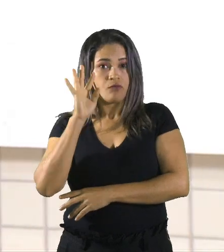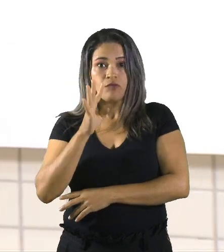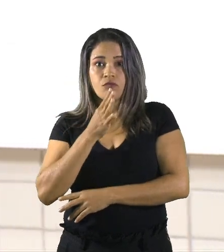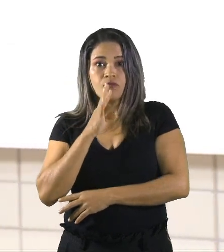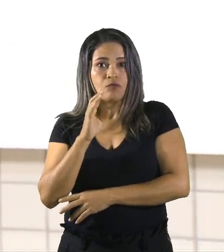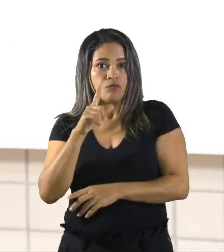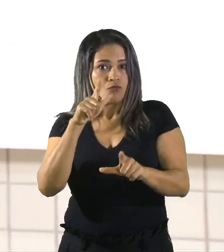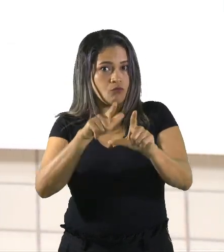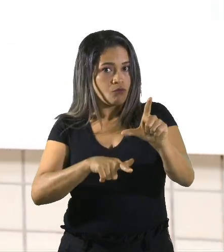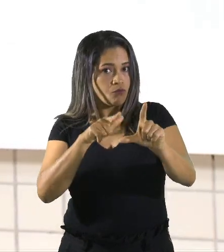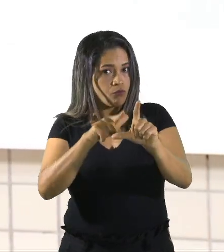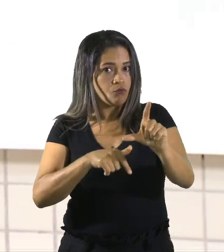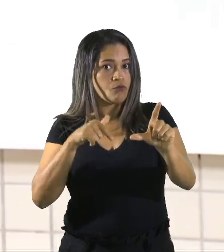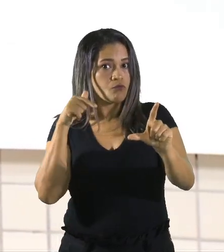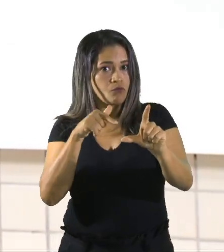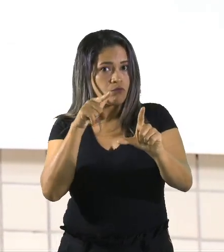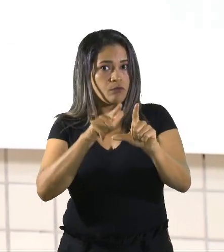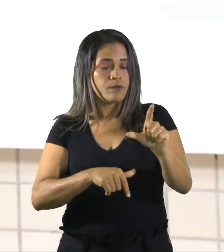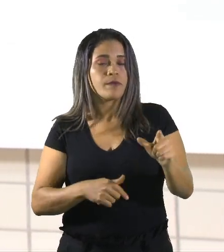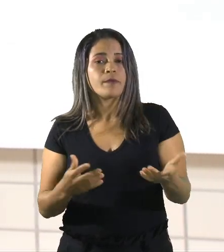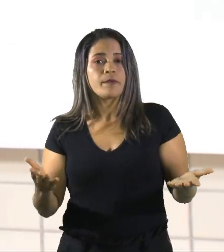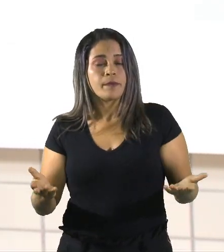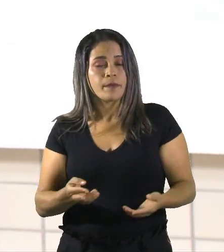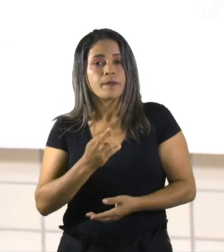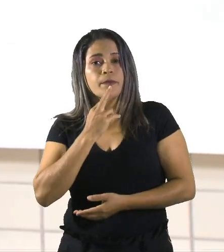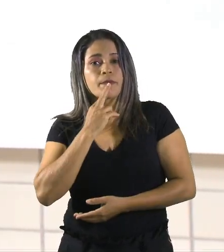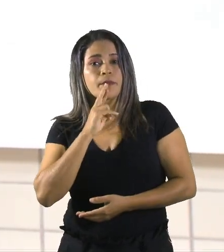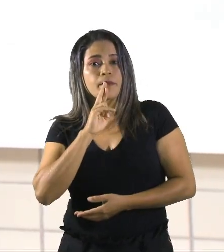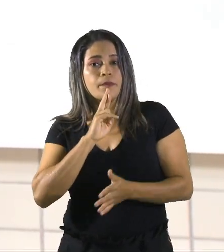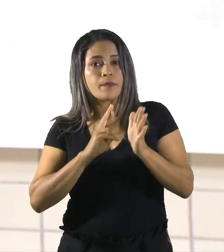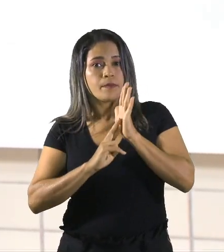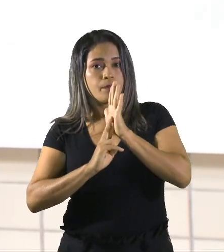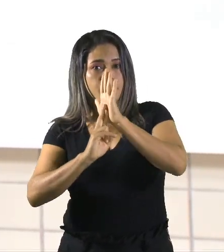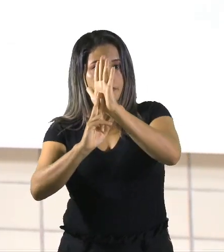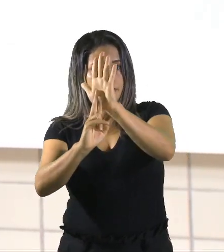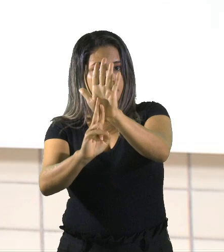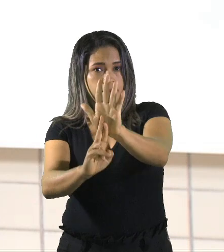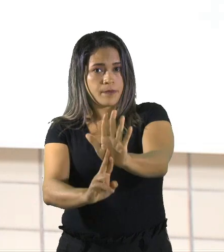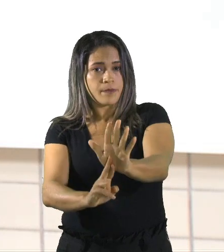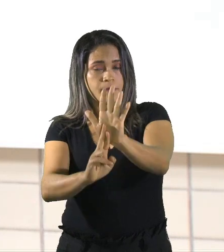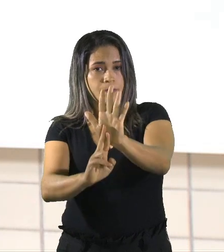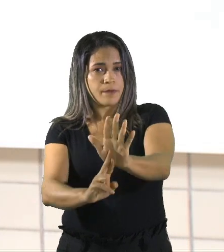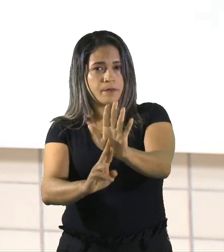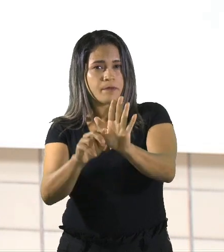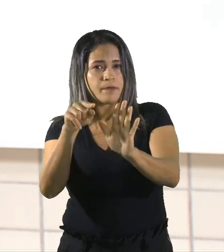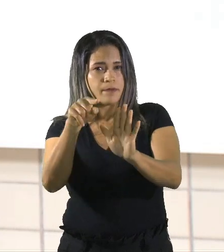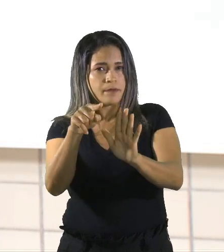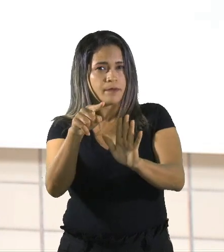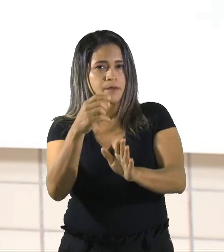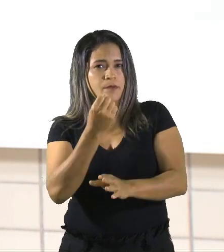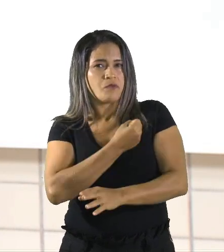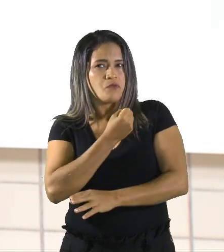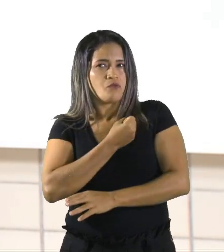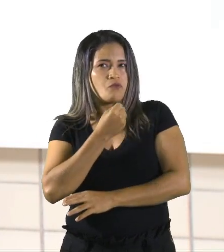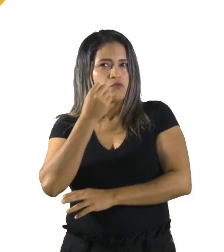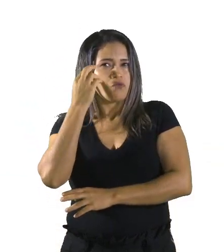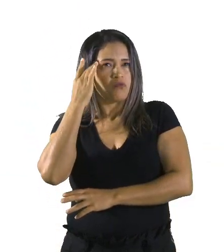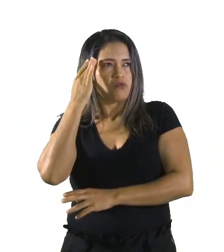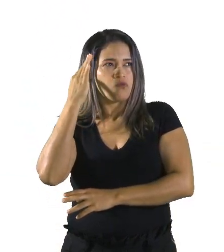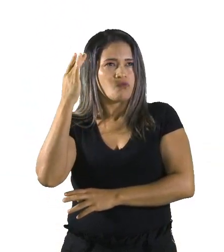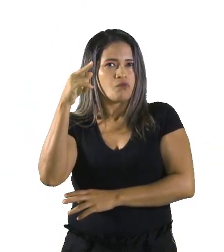para o quadro. Eu vou representar esse número desconhecido que você pensou por uma letra